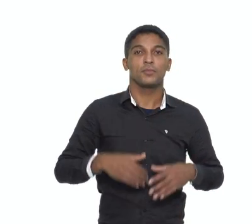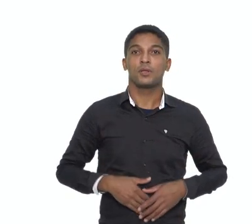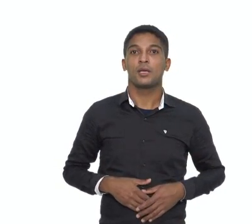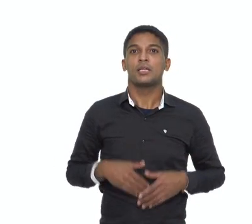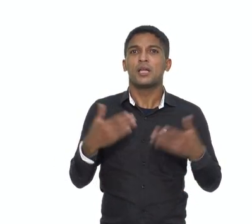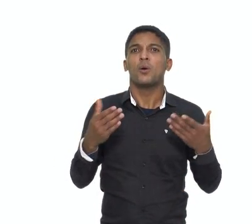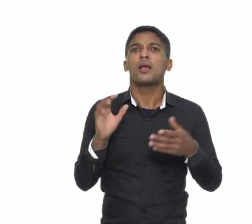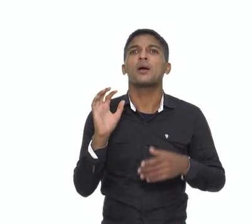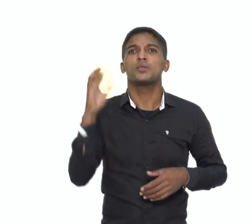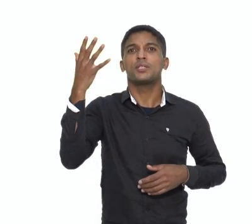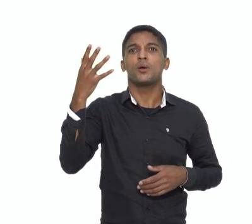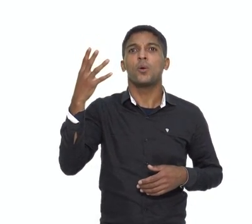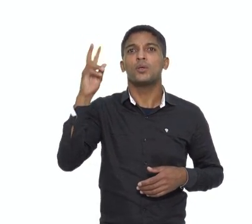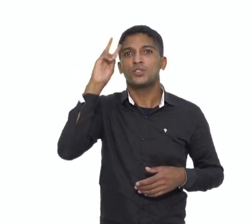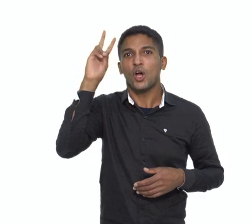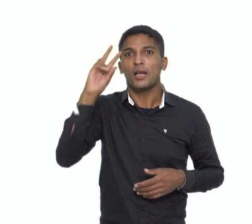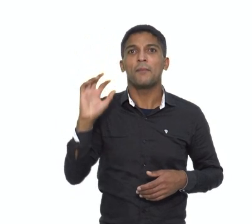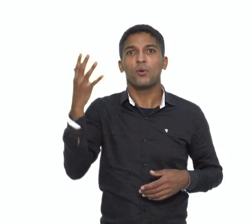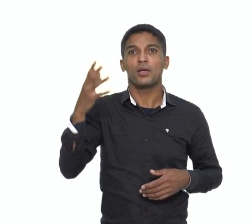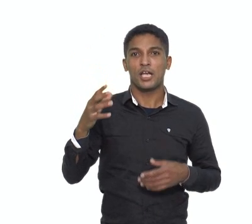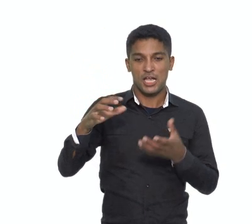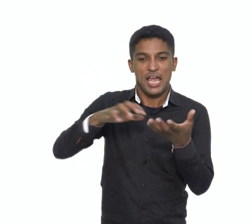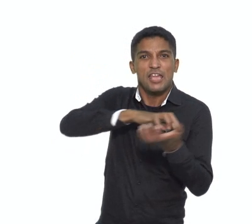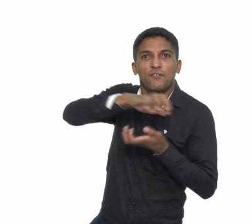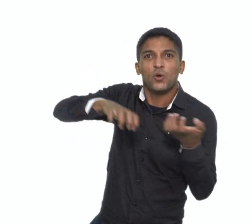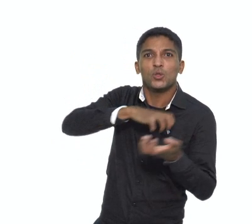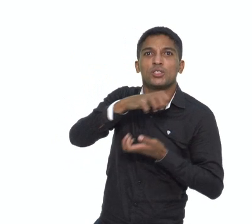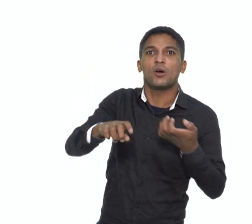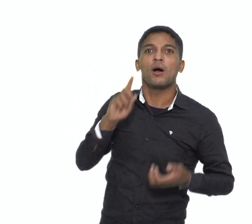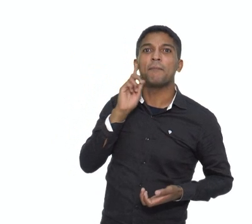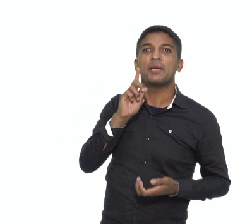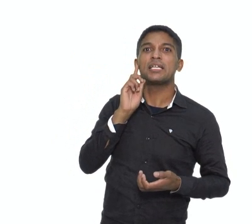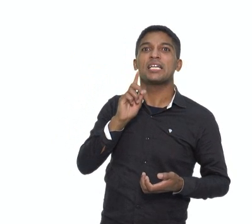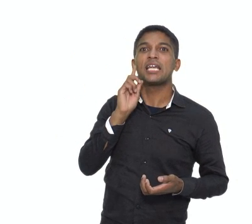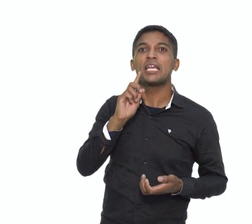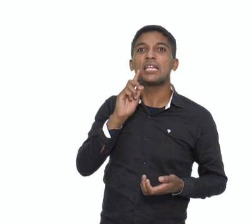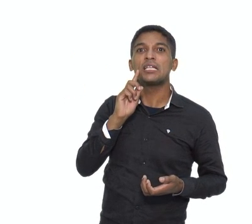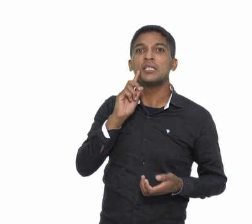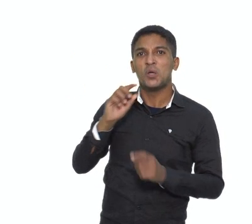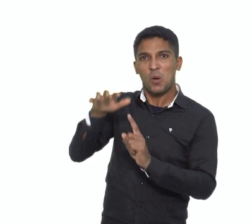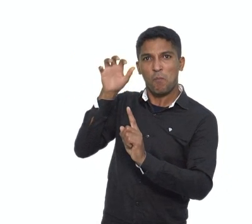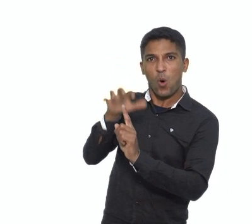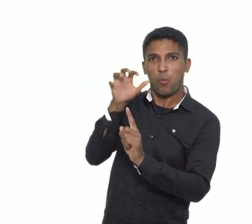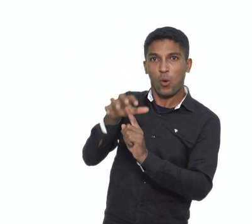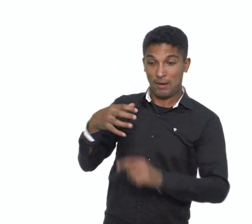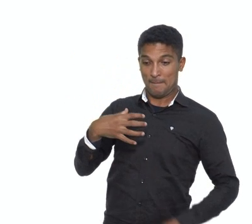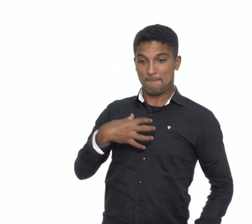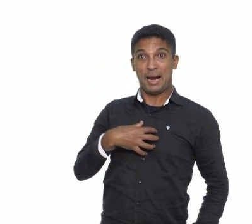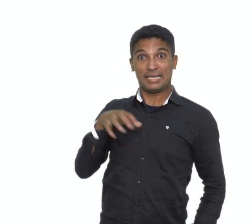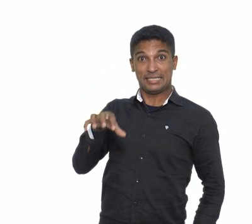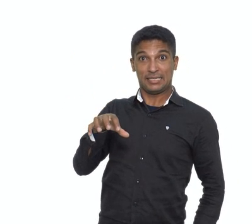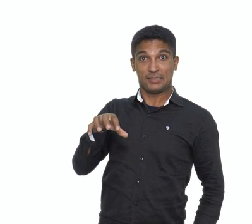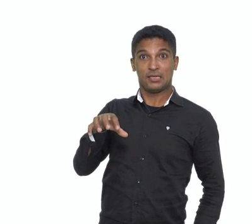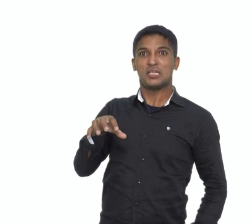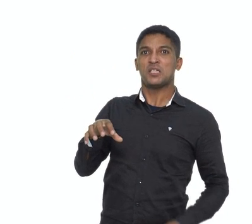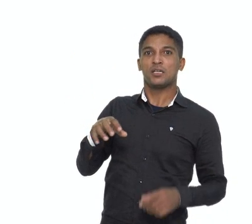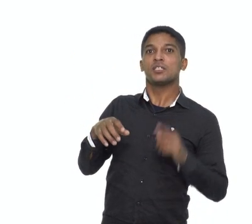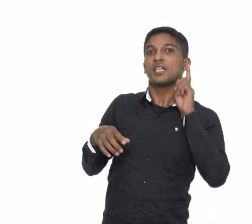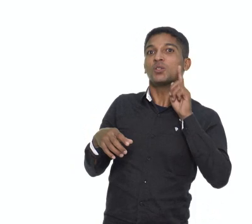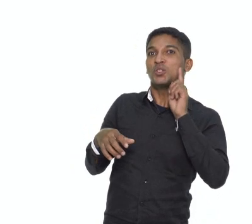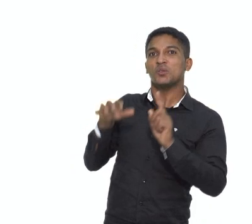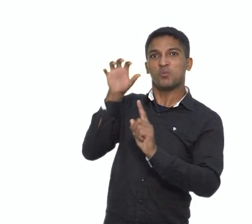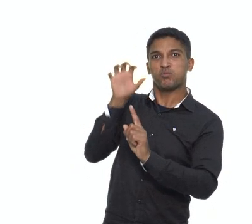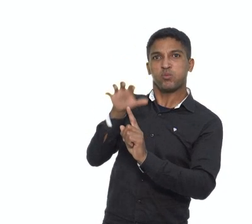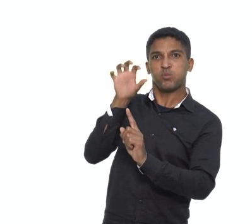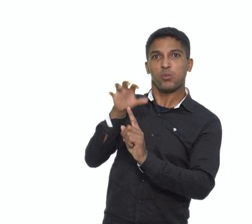Os fatos históricos foram Revolução Americana ou Independência dos Estados Unidos, Revolução Francesa e na